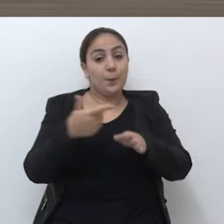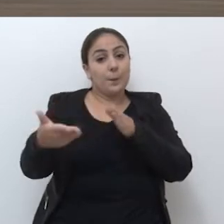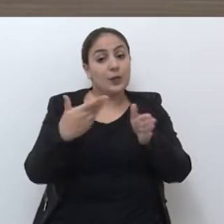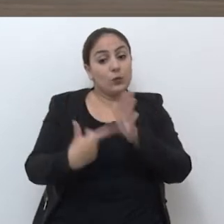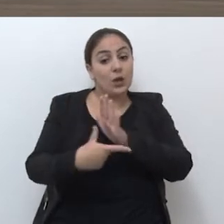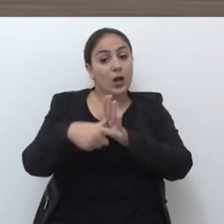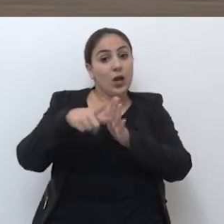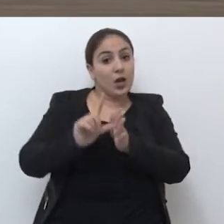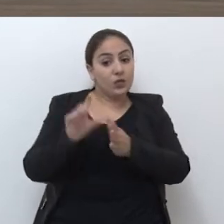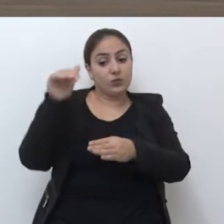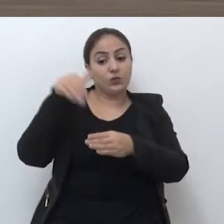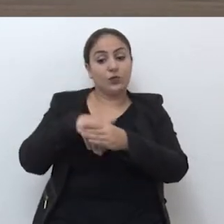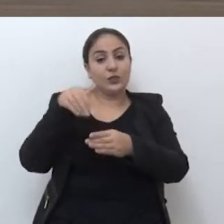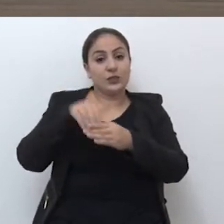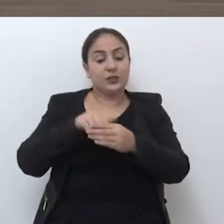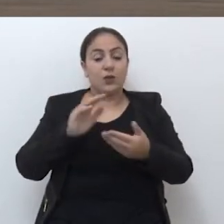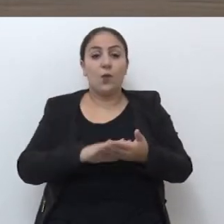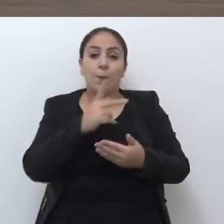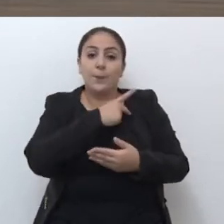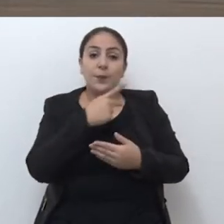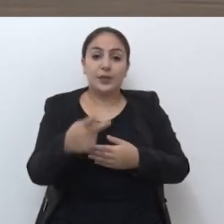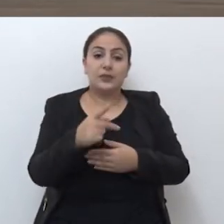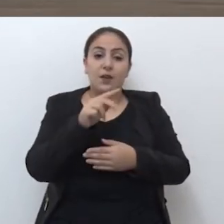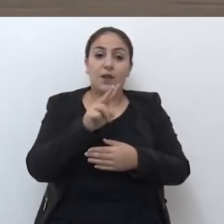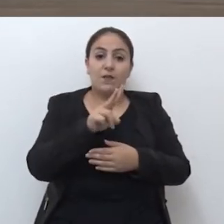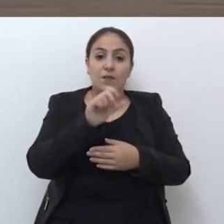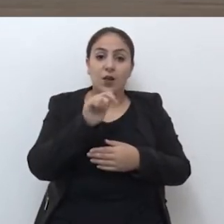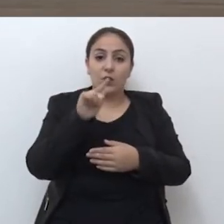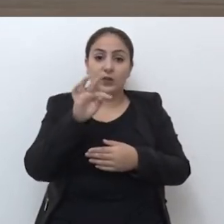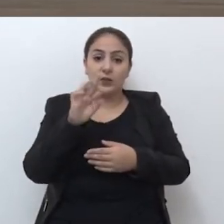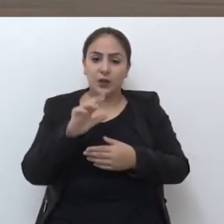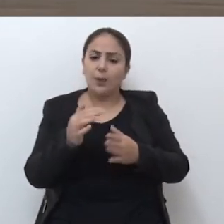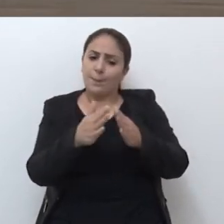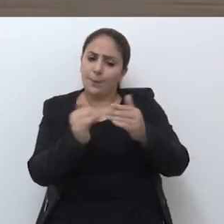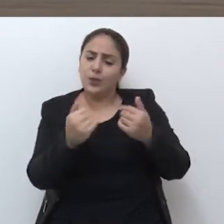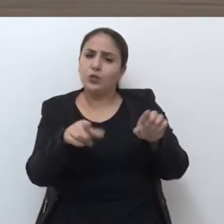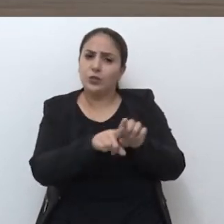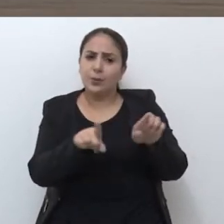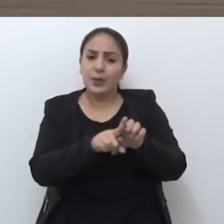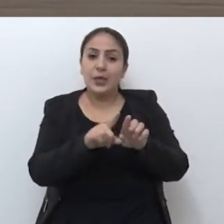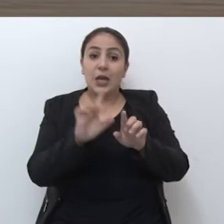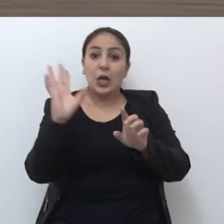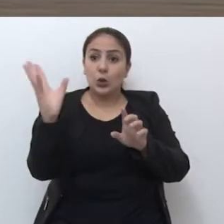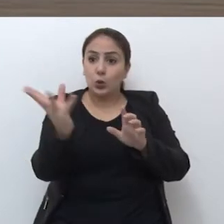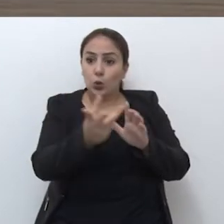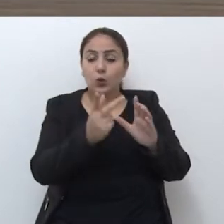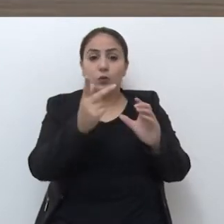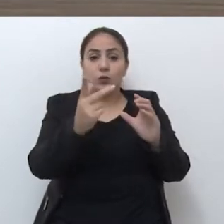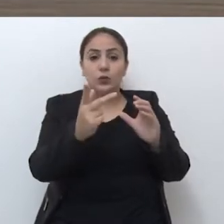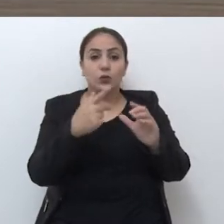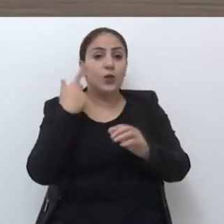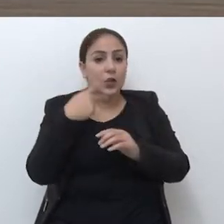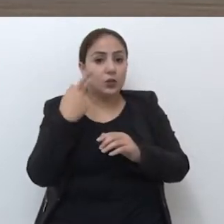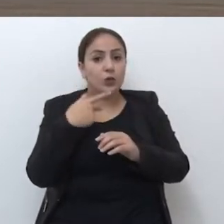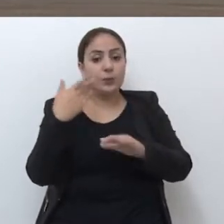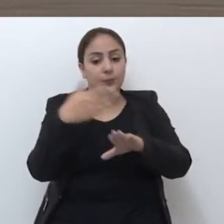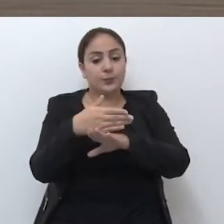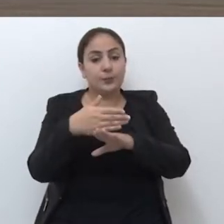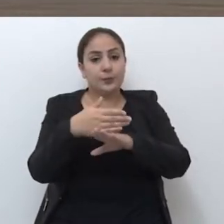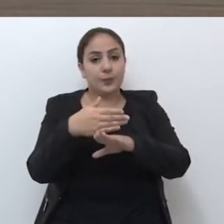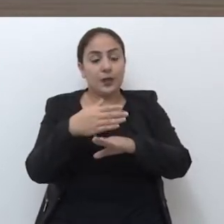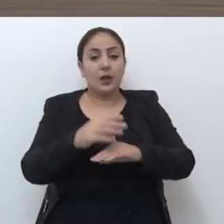o período que antecede as eleições, o presidente Walter também pediu que os parlamentares